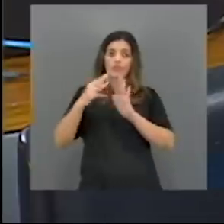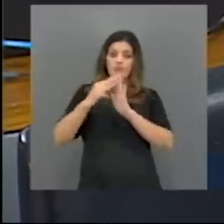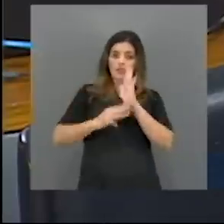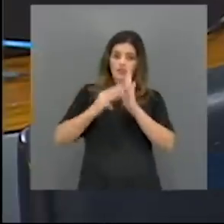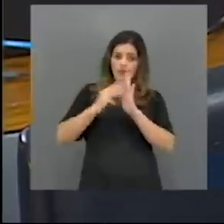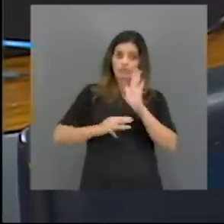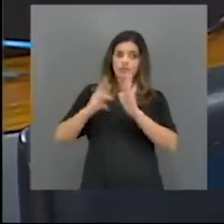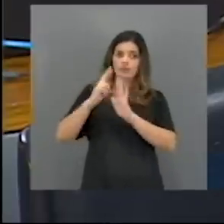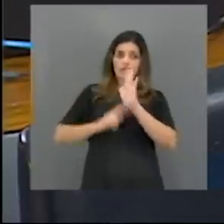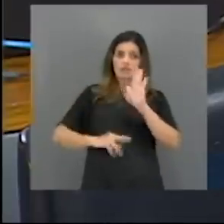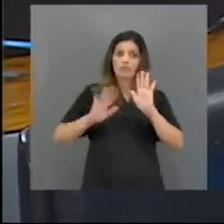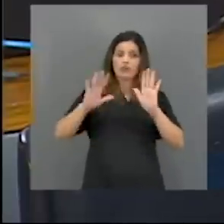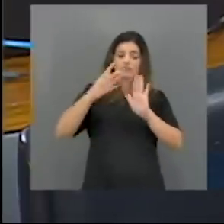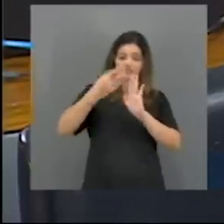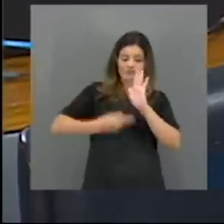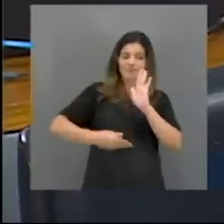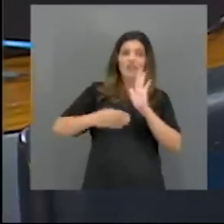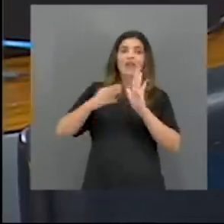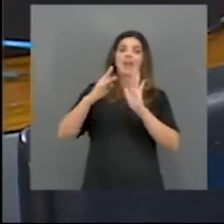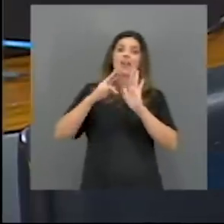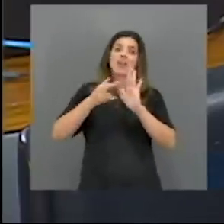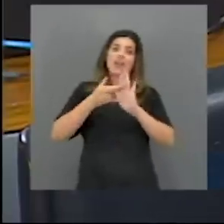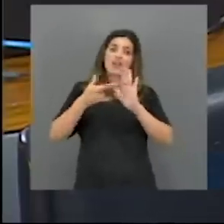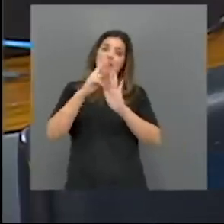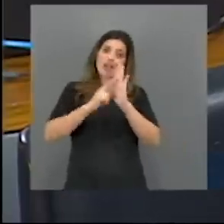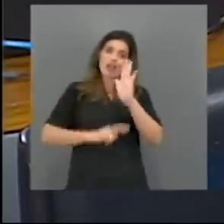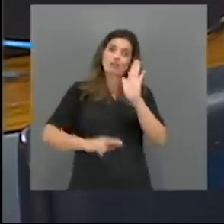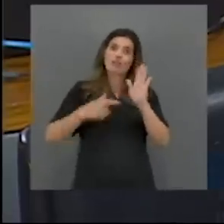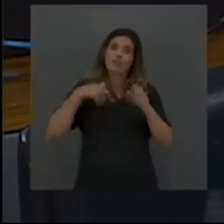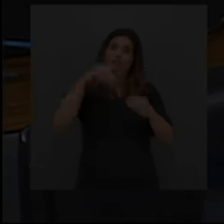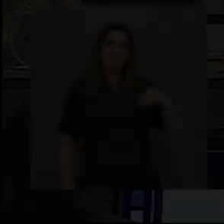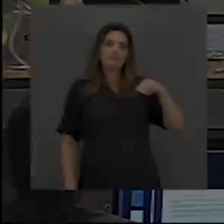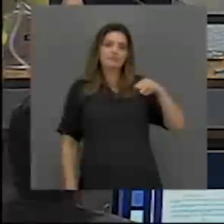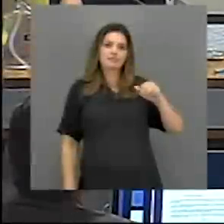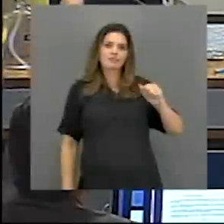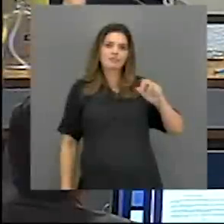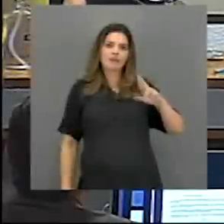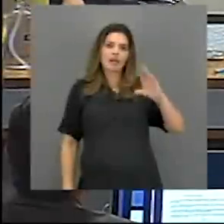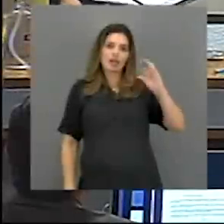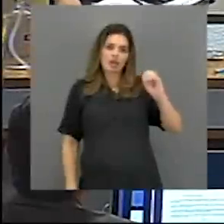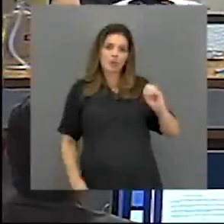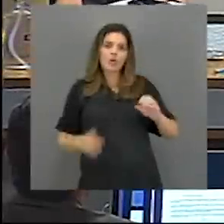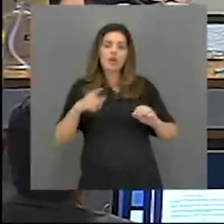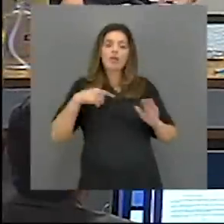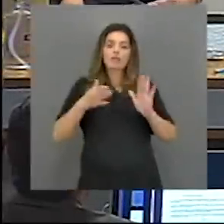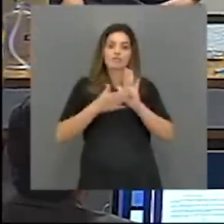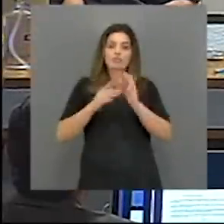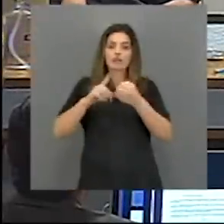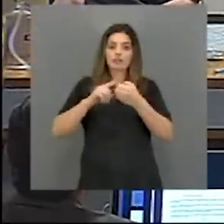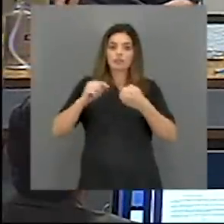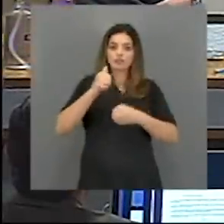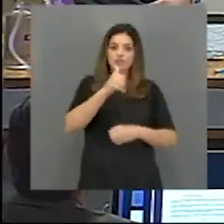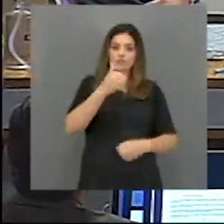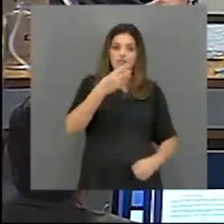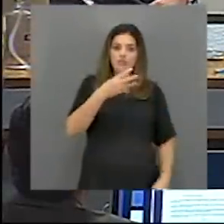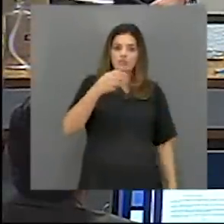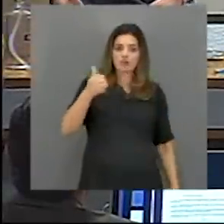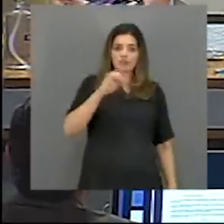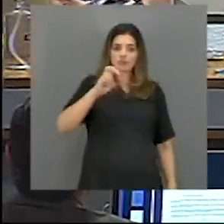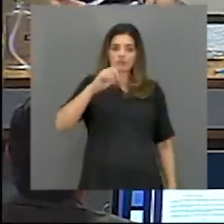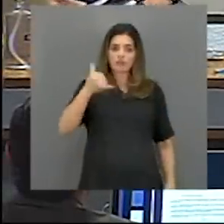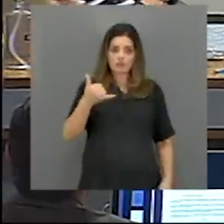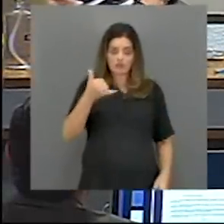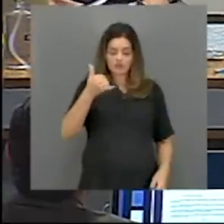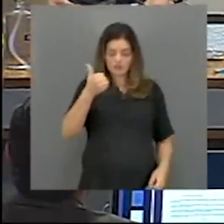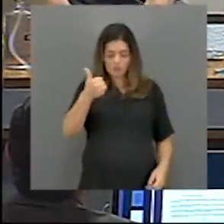pelo conjunto da obra, eu me vejo obrigado a votar contrário ainda, deputado Sinaldo. Obrigado, presidente. A questão de ordem tem como base os artigos 131 e 151 do Regimento Comum